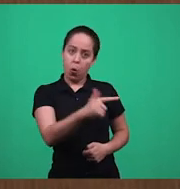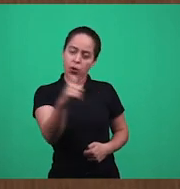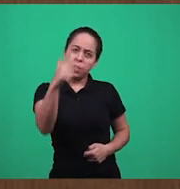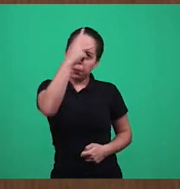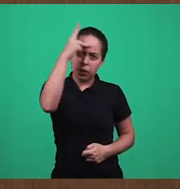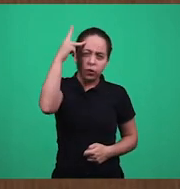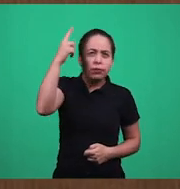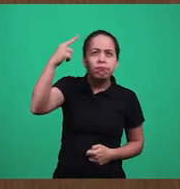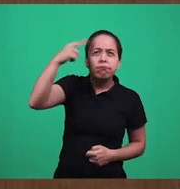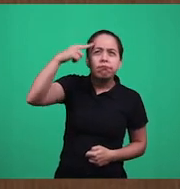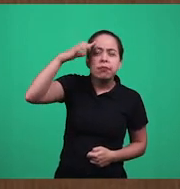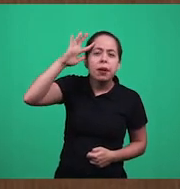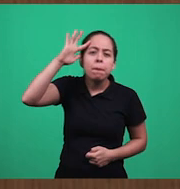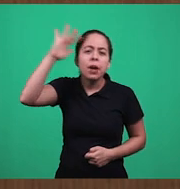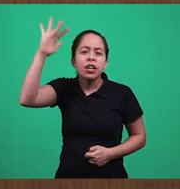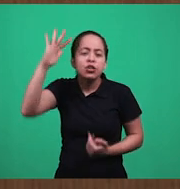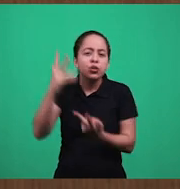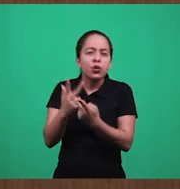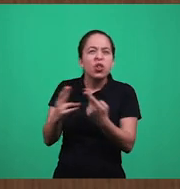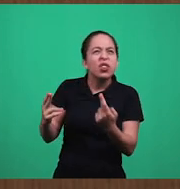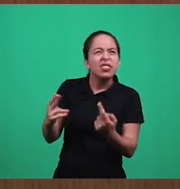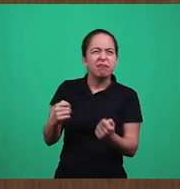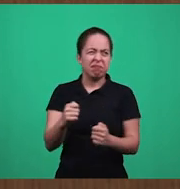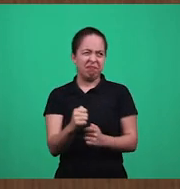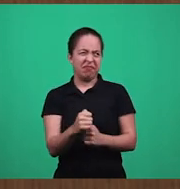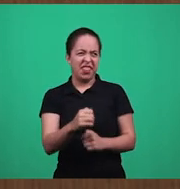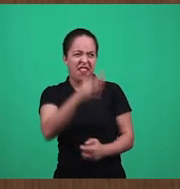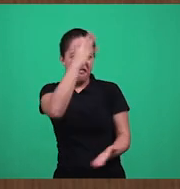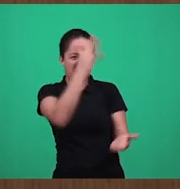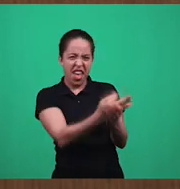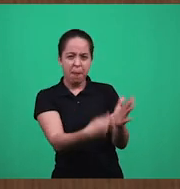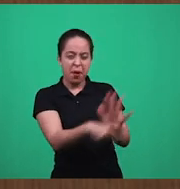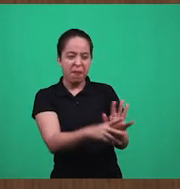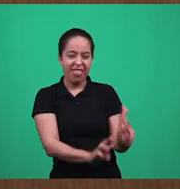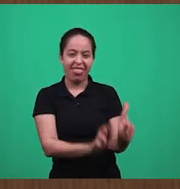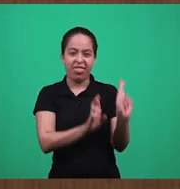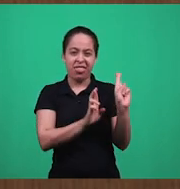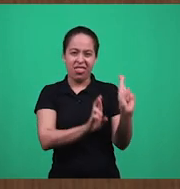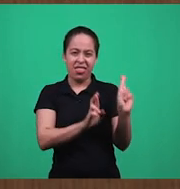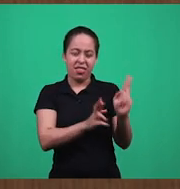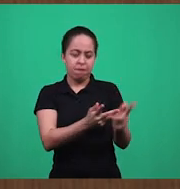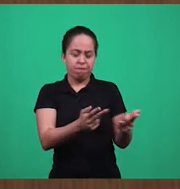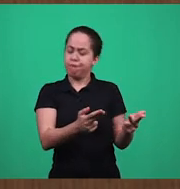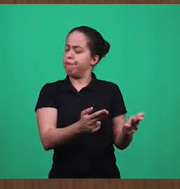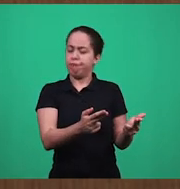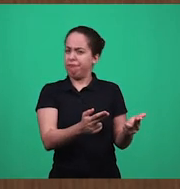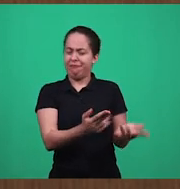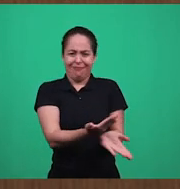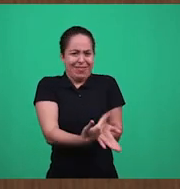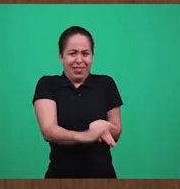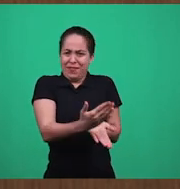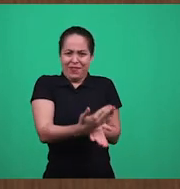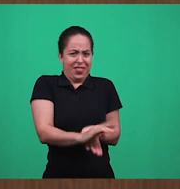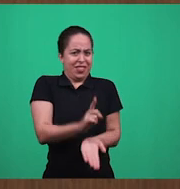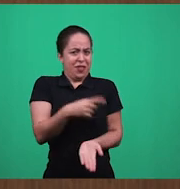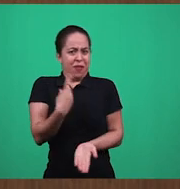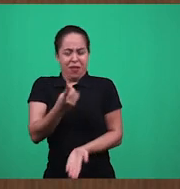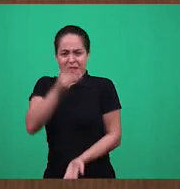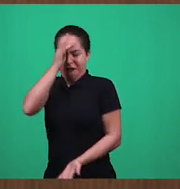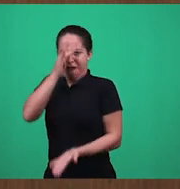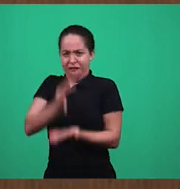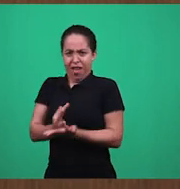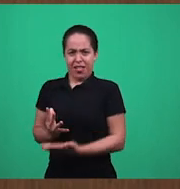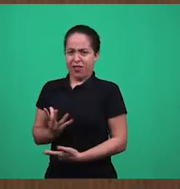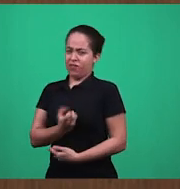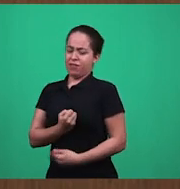vezes imaginavam, que é diferente, que é da obra criadora, que não tem nada a ver com a obra redentora. Essa